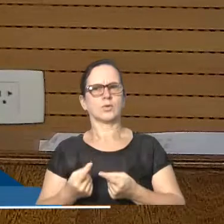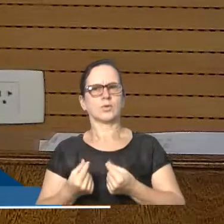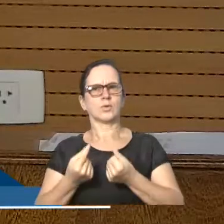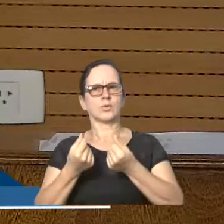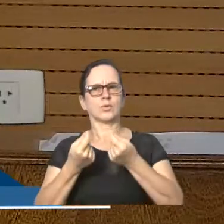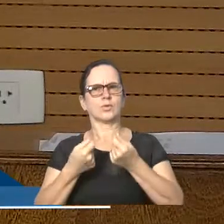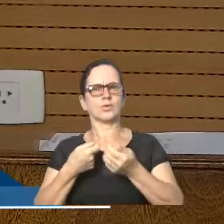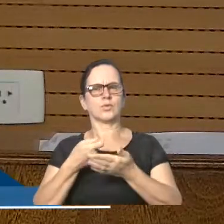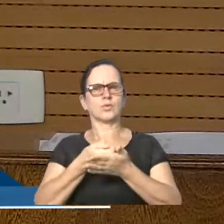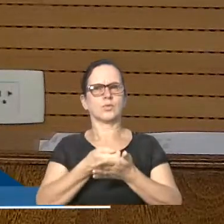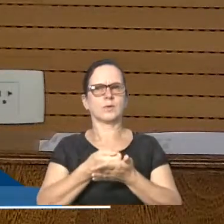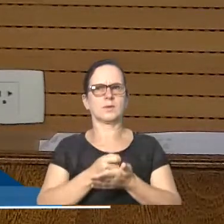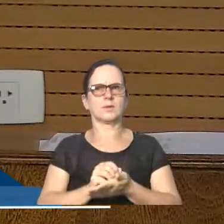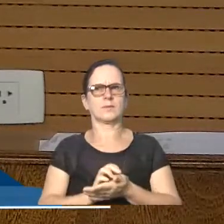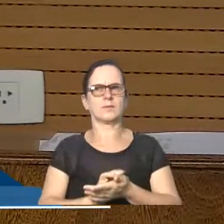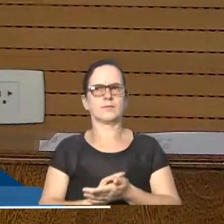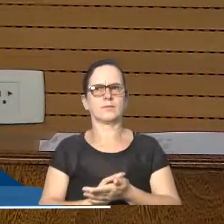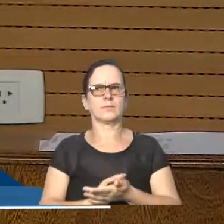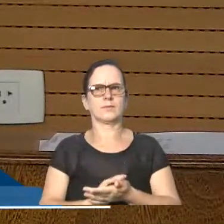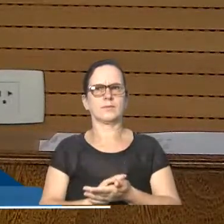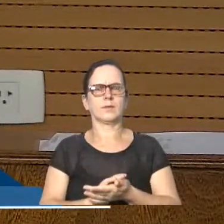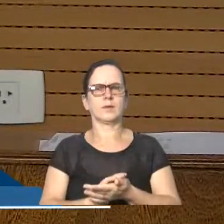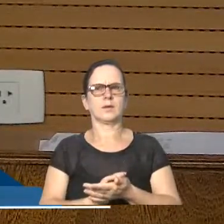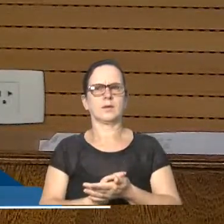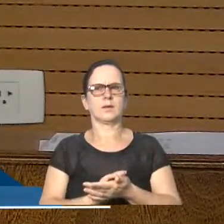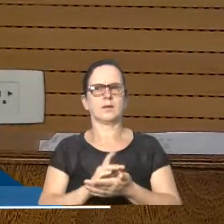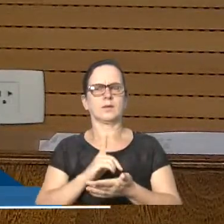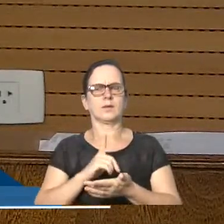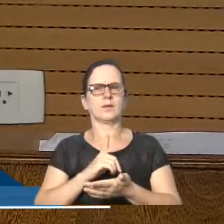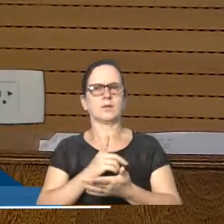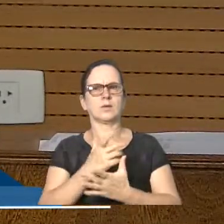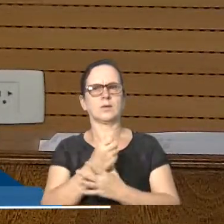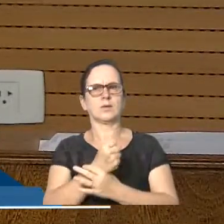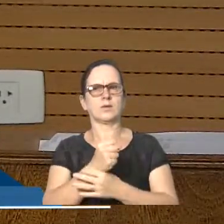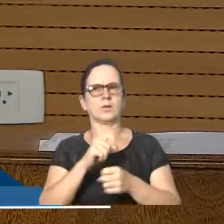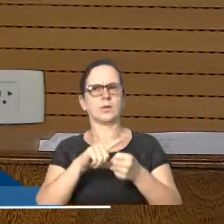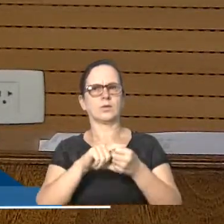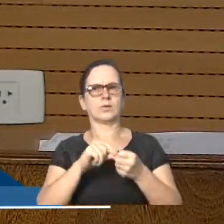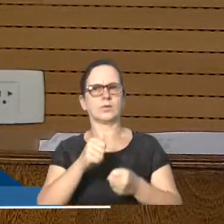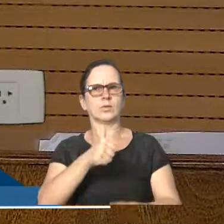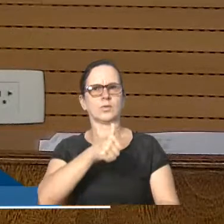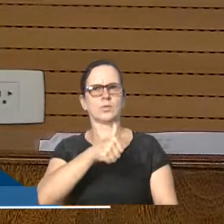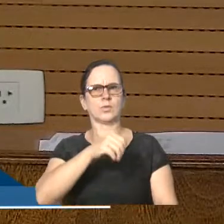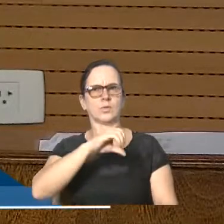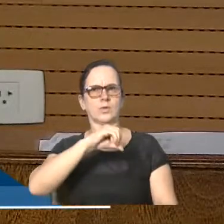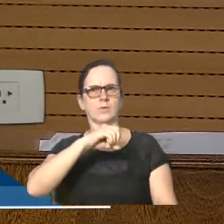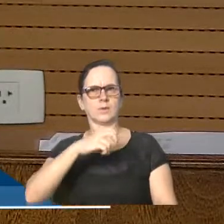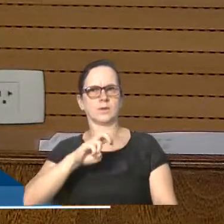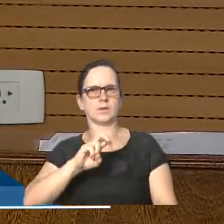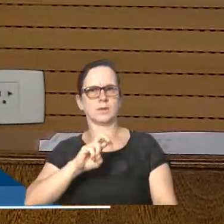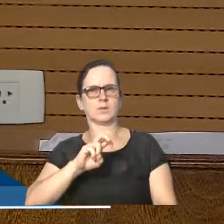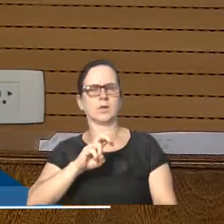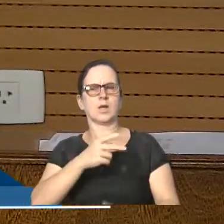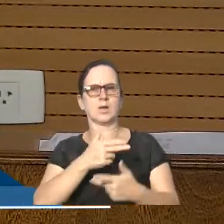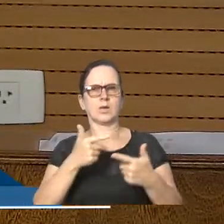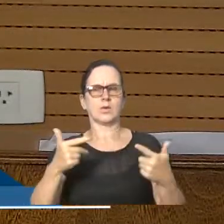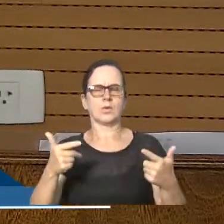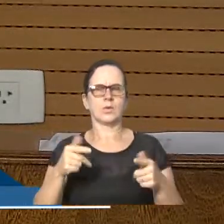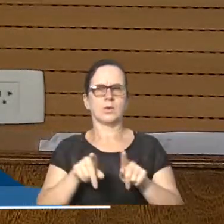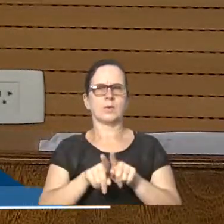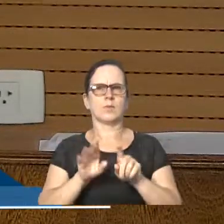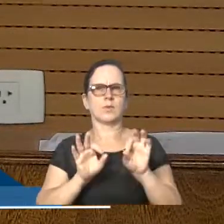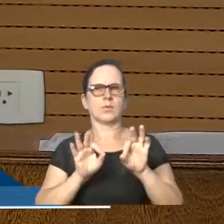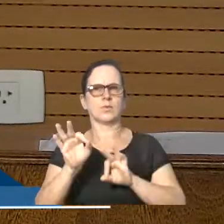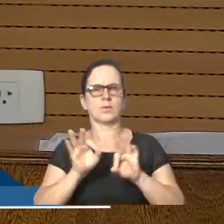orçamento da Seguridade Social previsto no artigo 195, além de outras fontes, e organizada